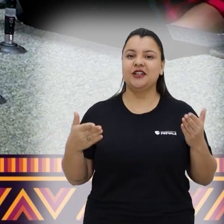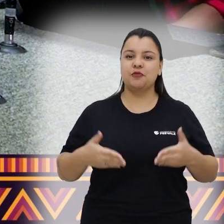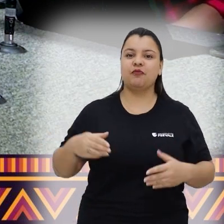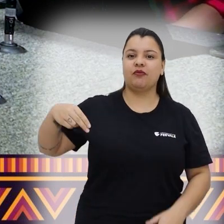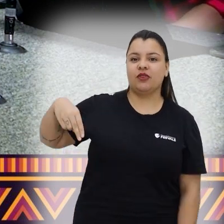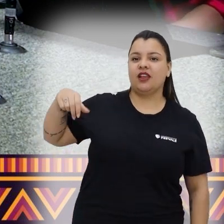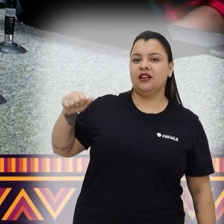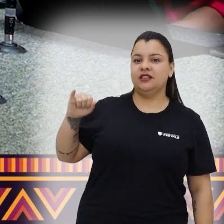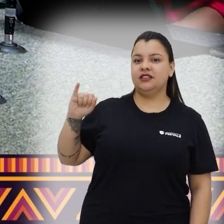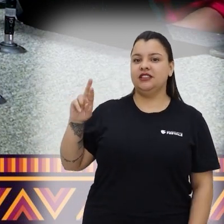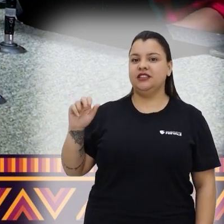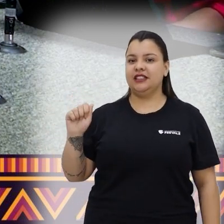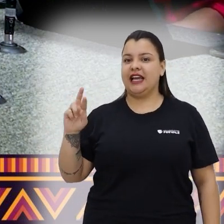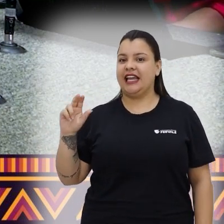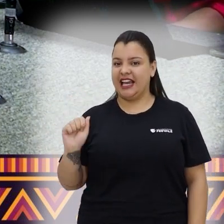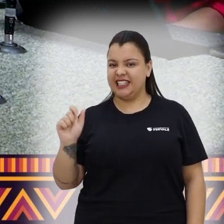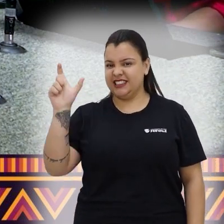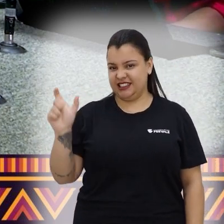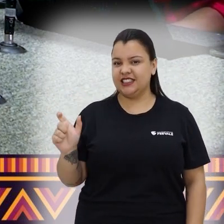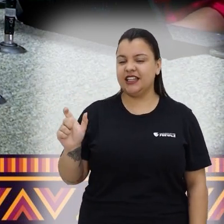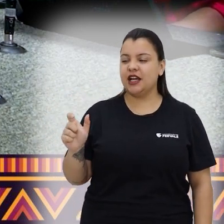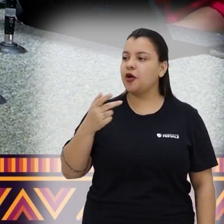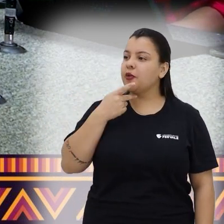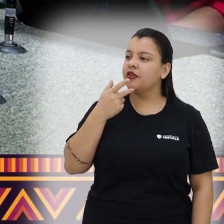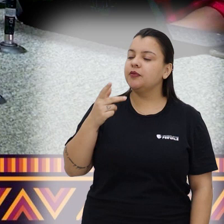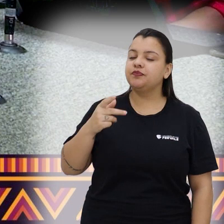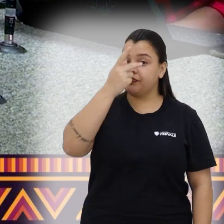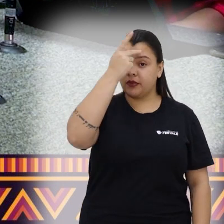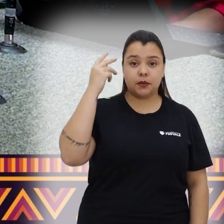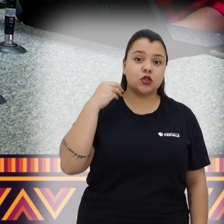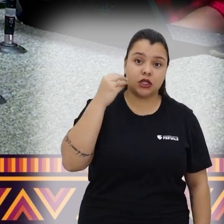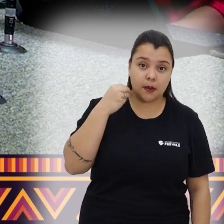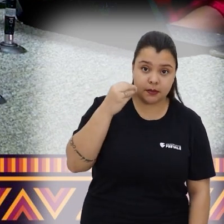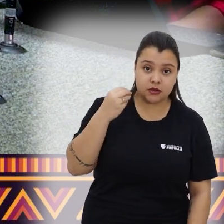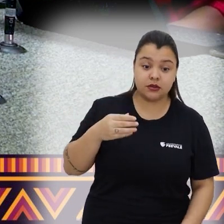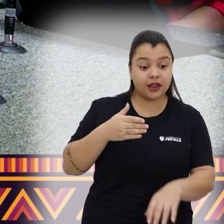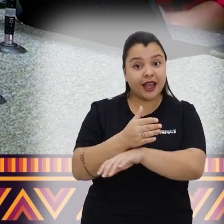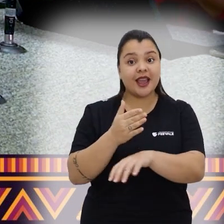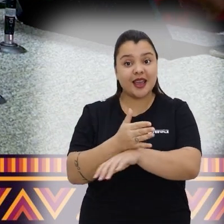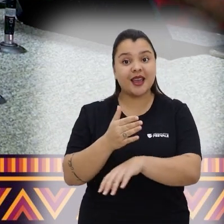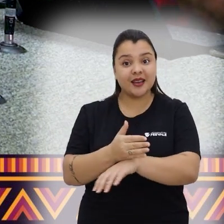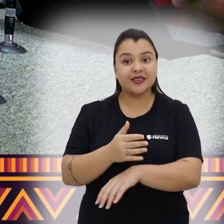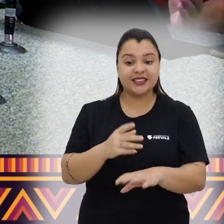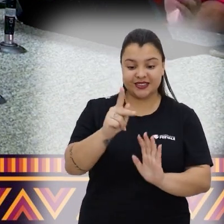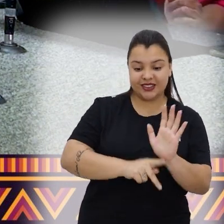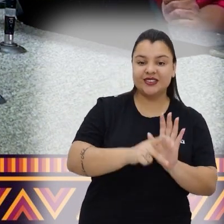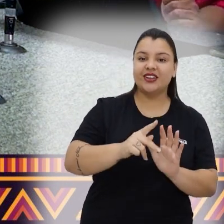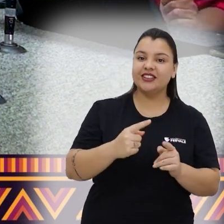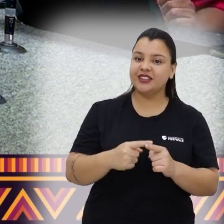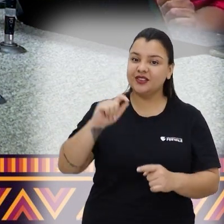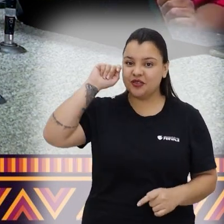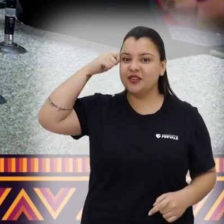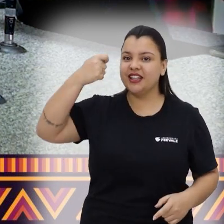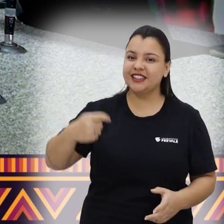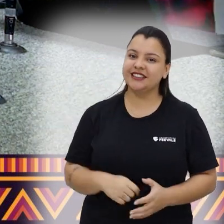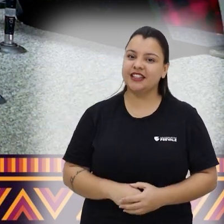me disse que uma pessoa da psicologia quer participar do projeto, uma Sensacional, negra, massa. né? Porque